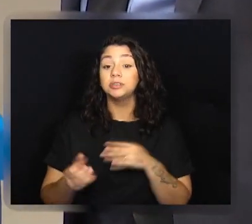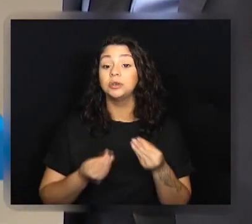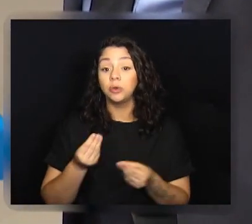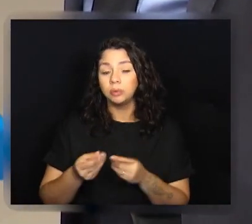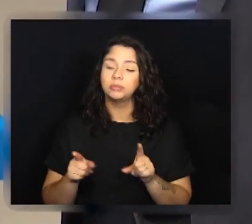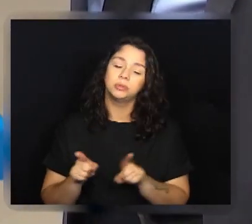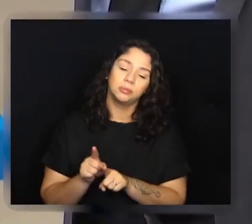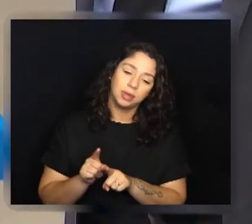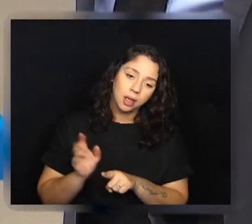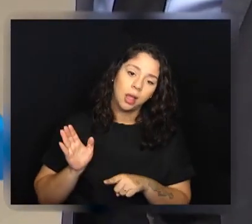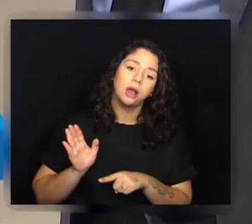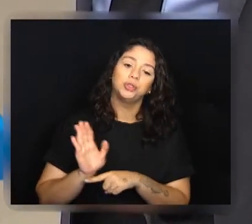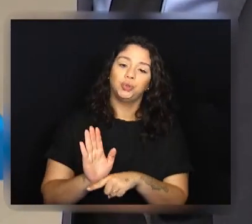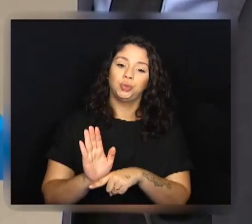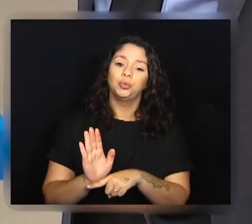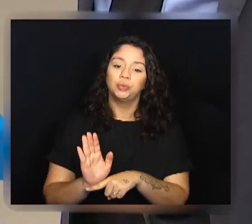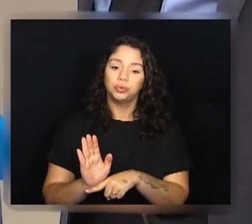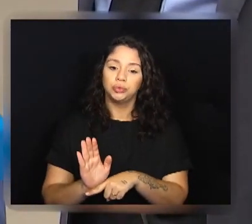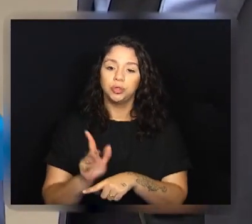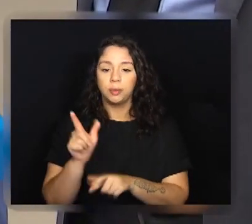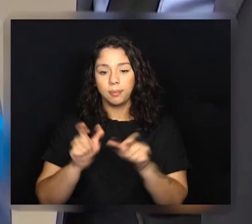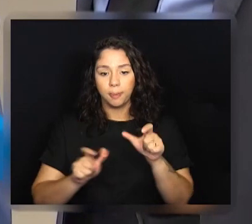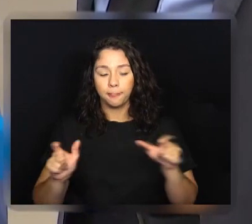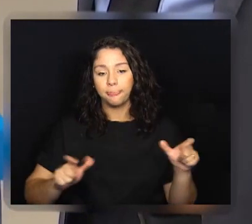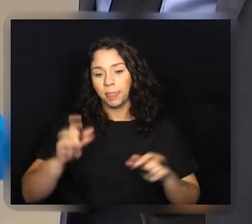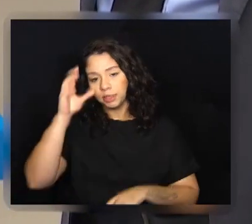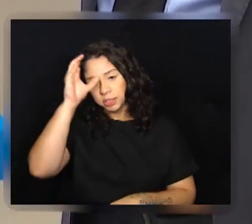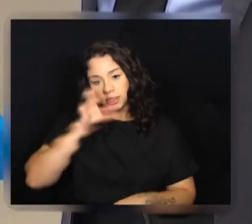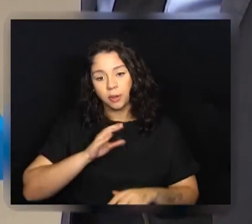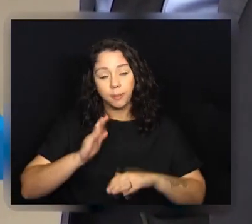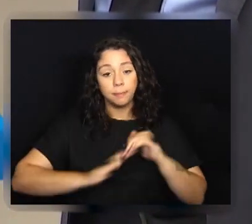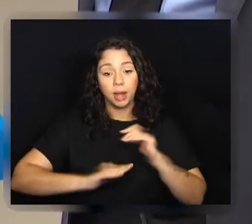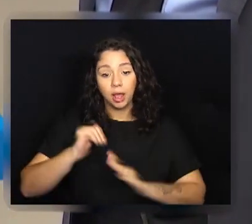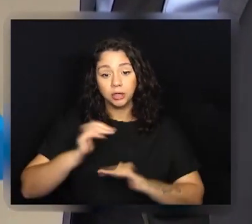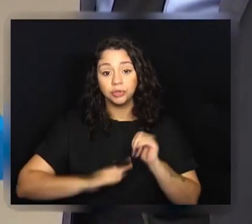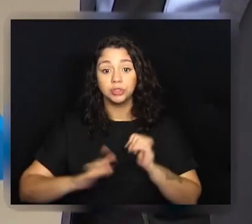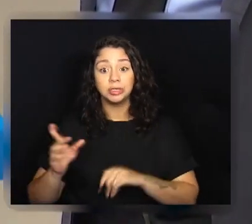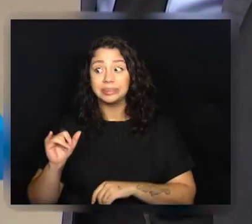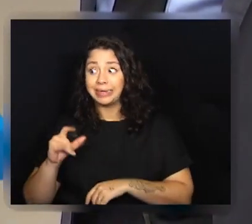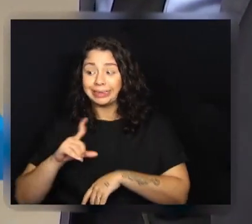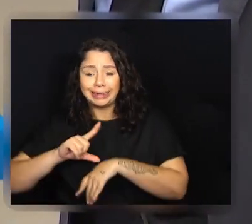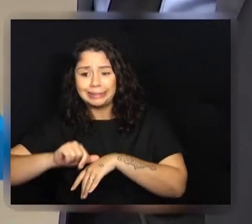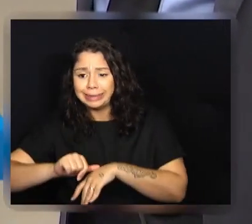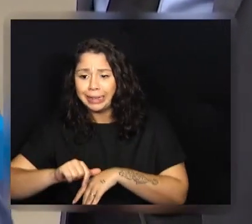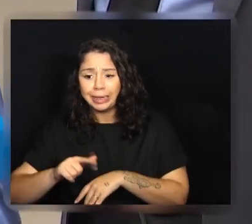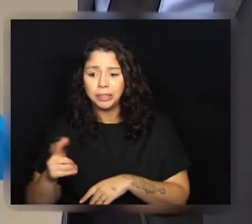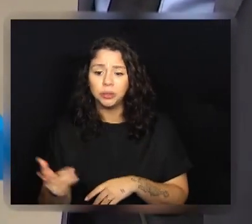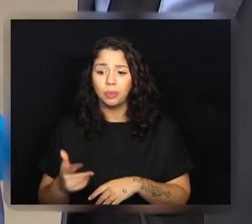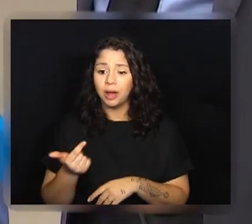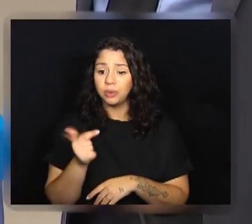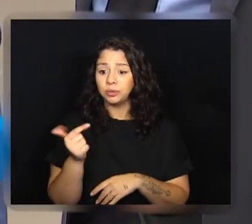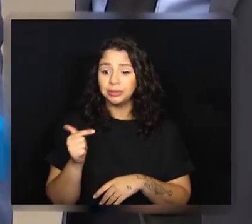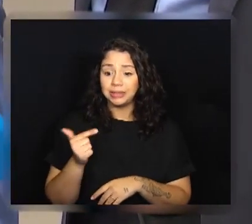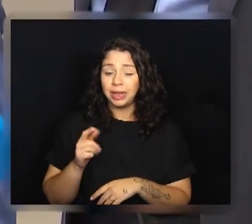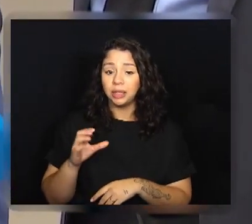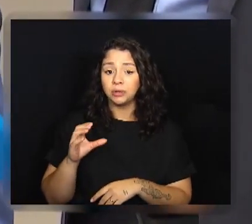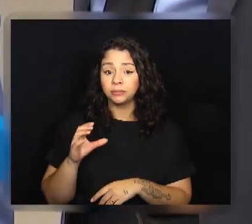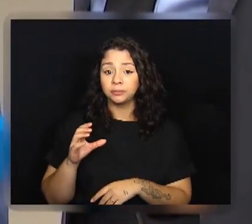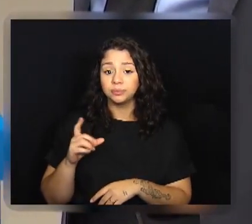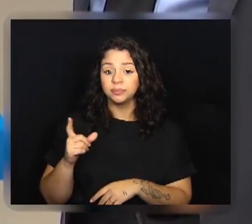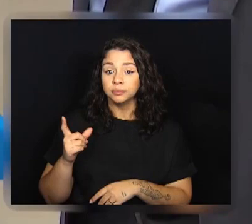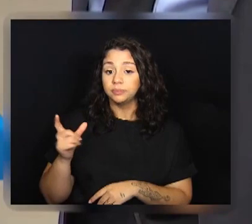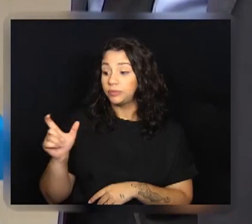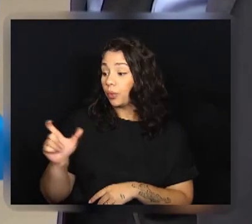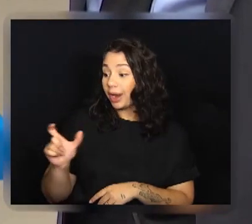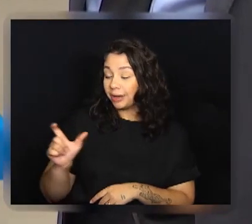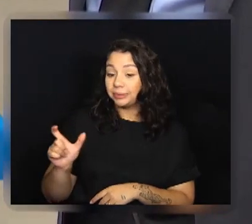ajuda o cidadão ali na prática, quando sai atrasado, não tem um crédito dentro do seu